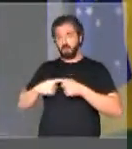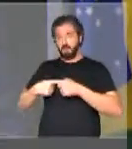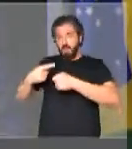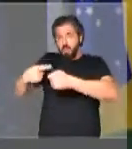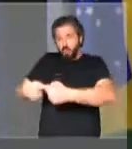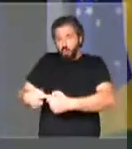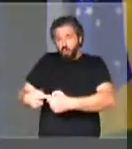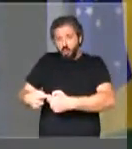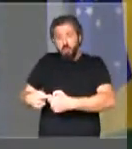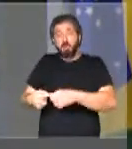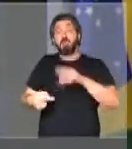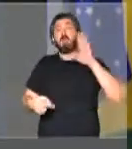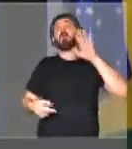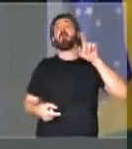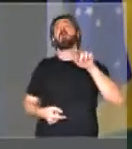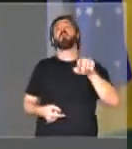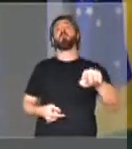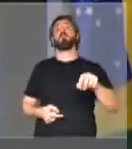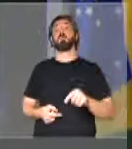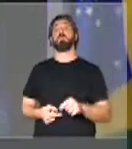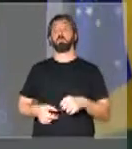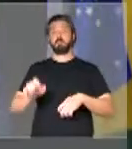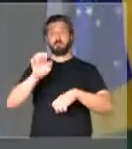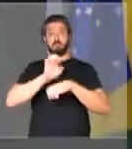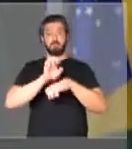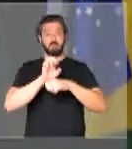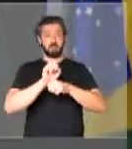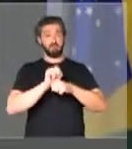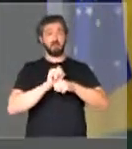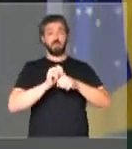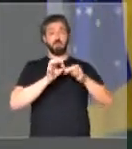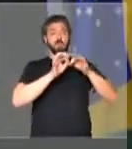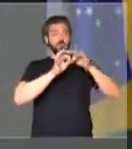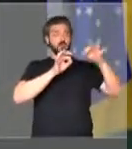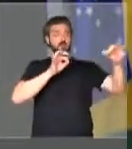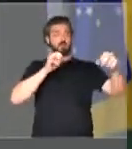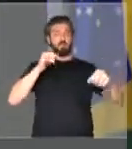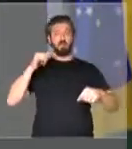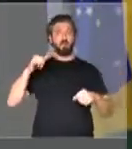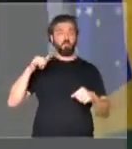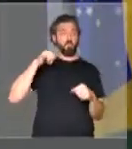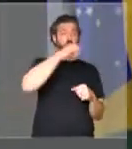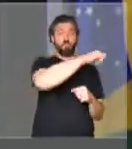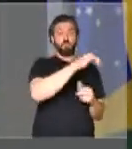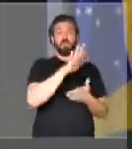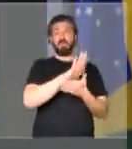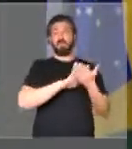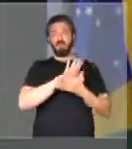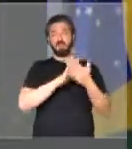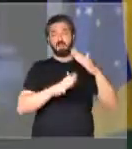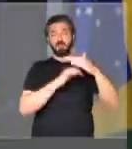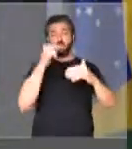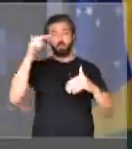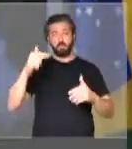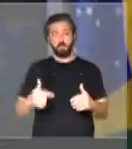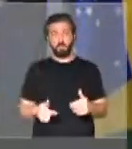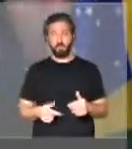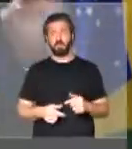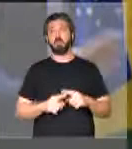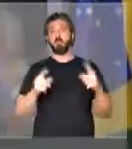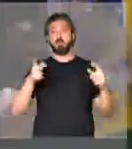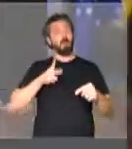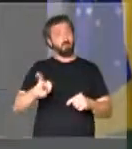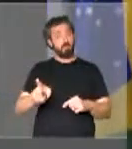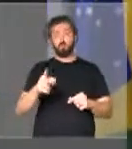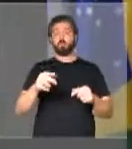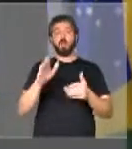interior de São Paulo. Imagine os senhores por esses estados cujos rincões não são atendidos pelas empresas aéreas e